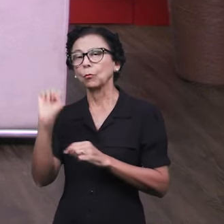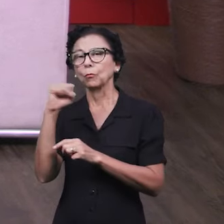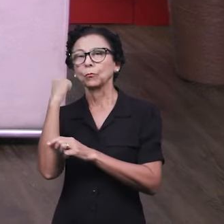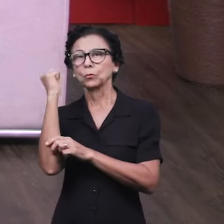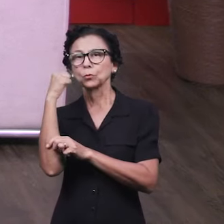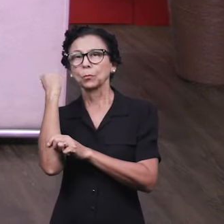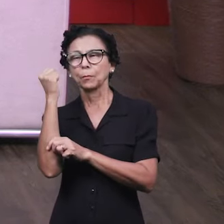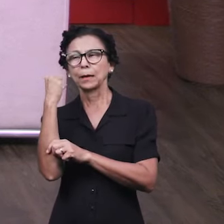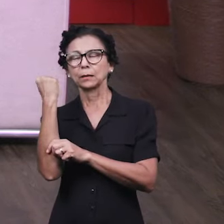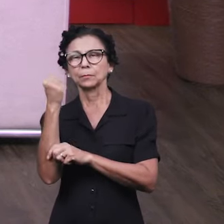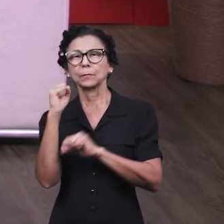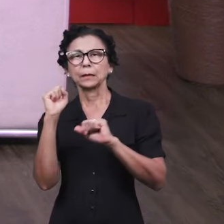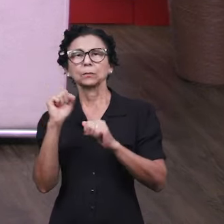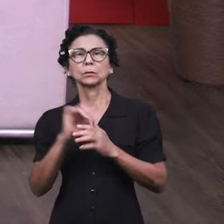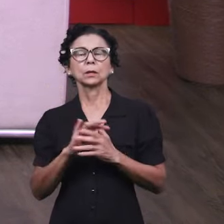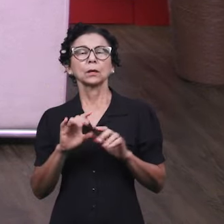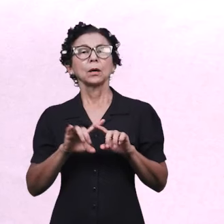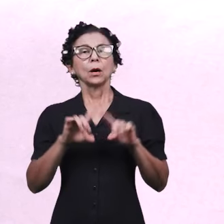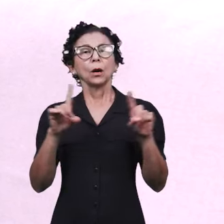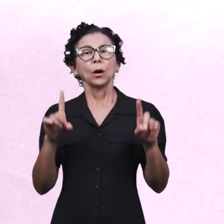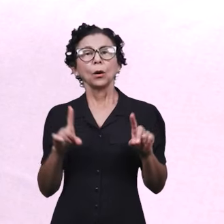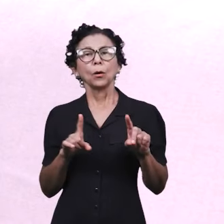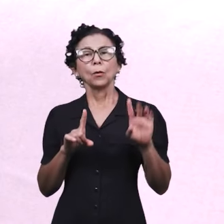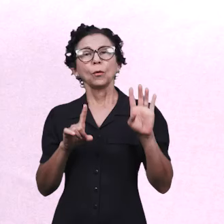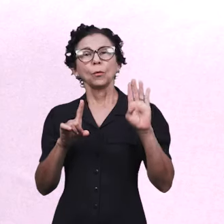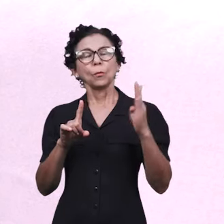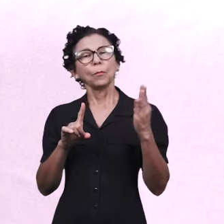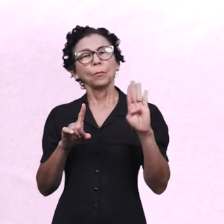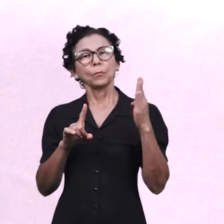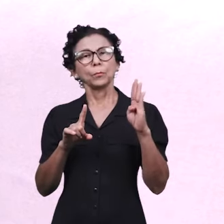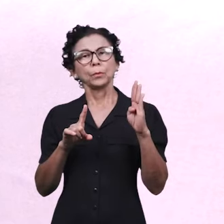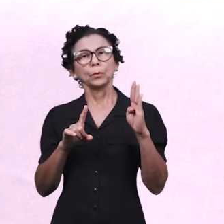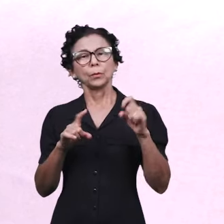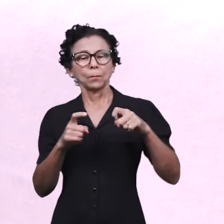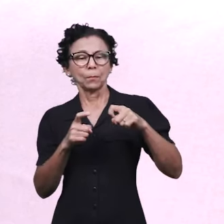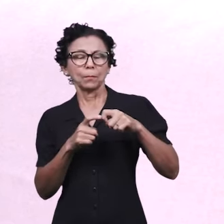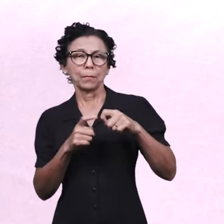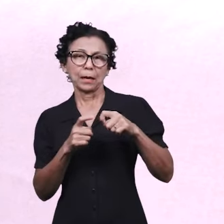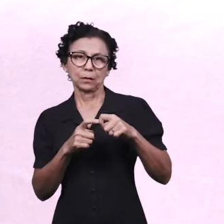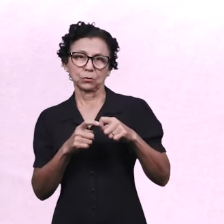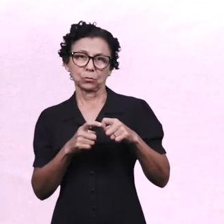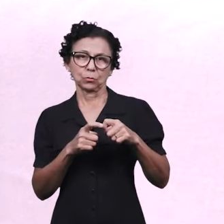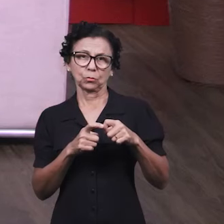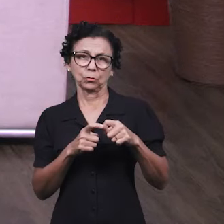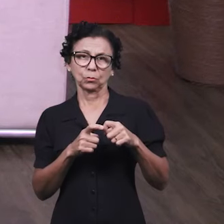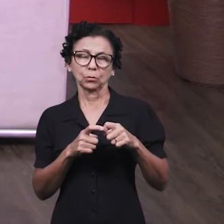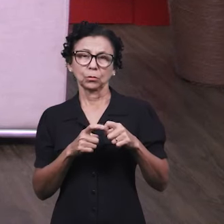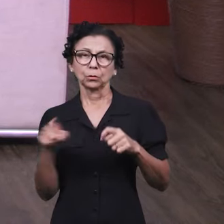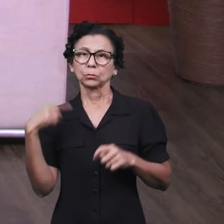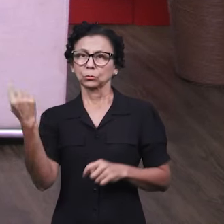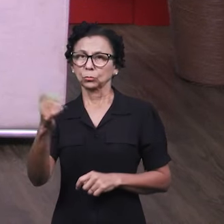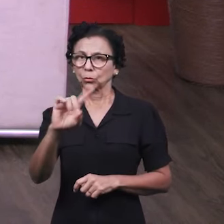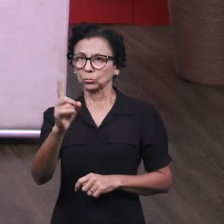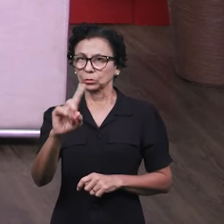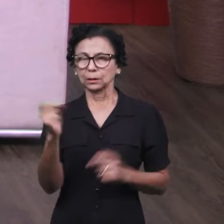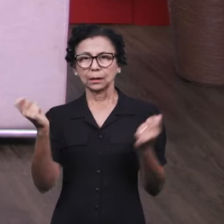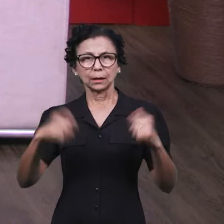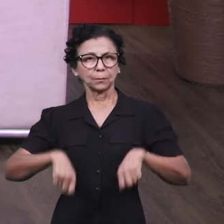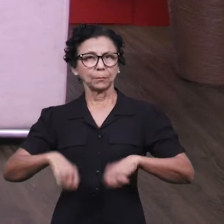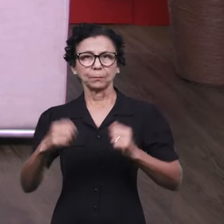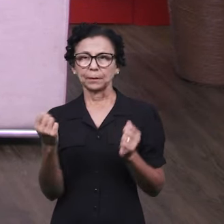biomédico porque não é todo tratamento estéo que é benéfico para o lipedema in que possa até piorar né aumentar essa